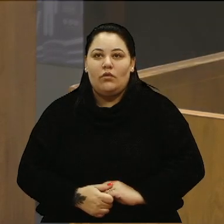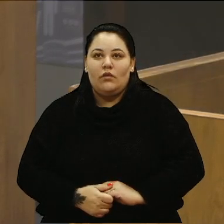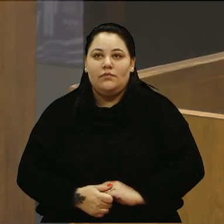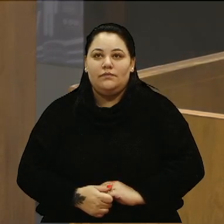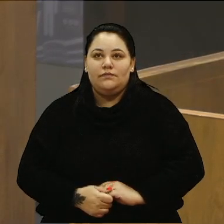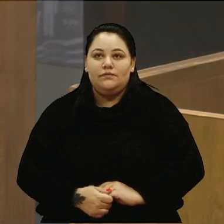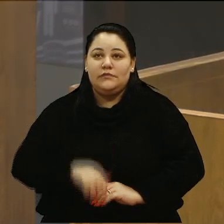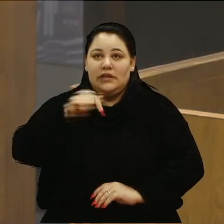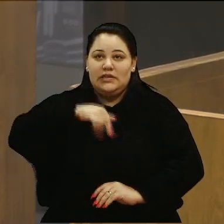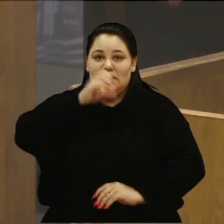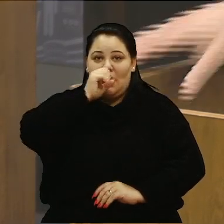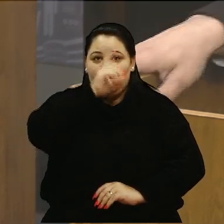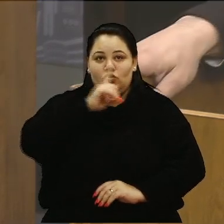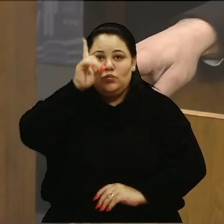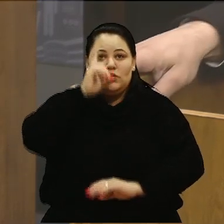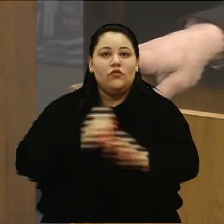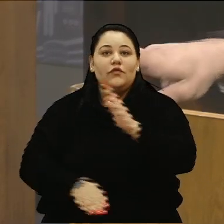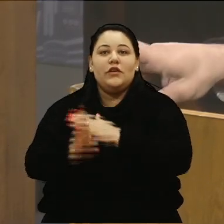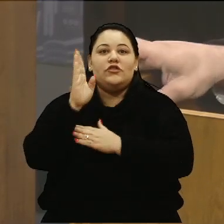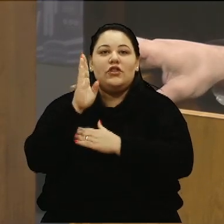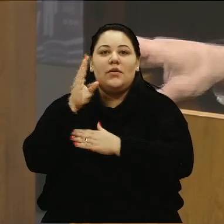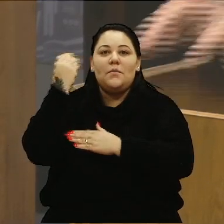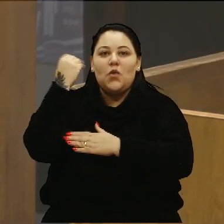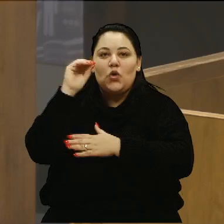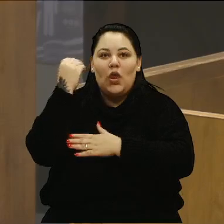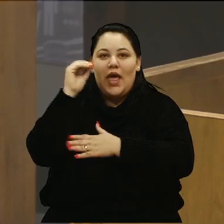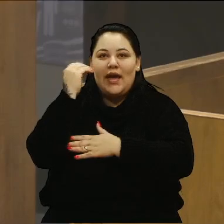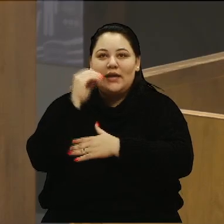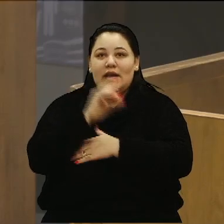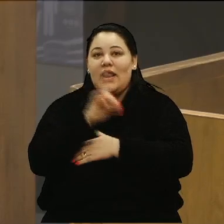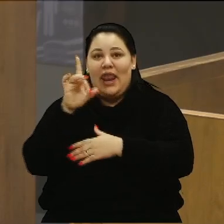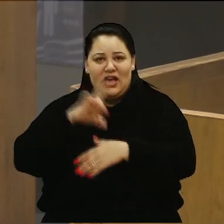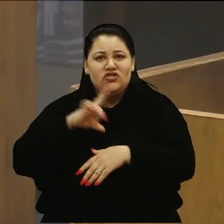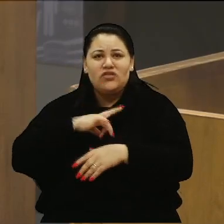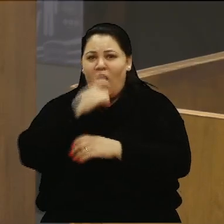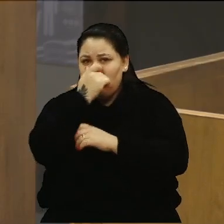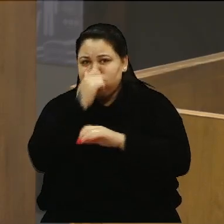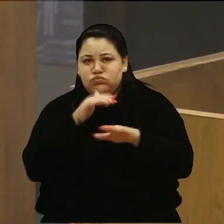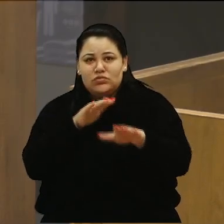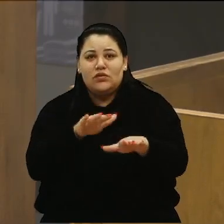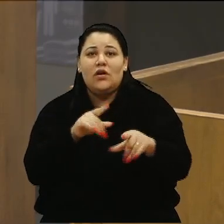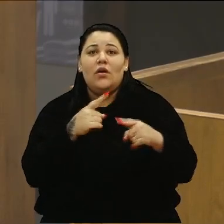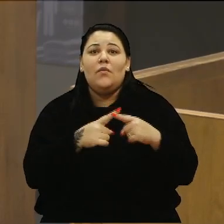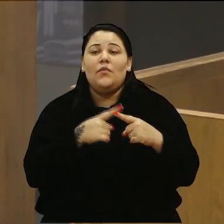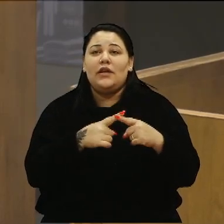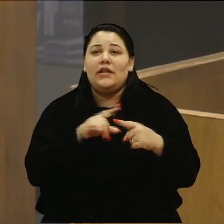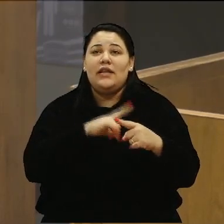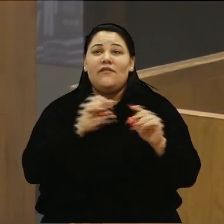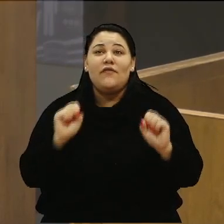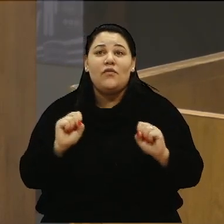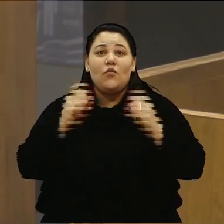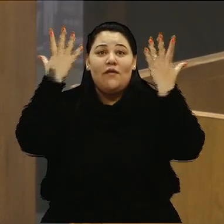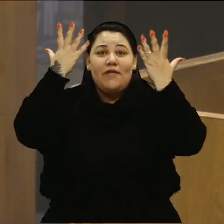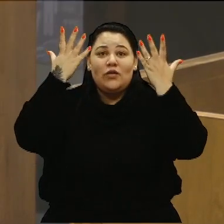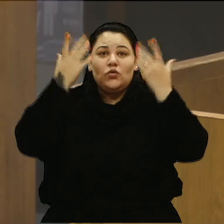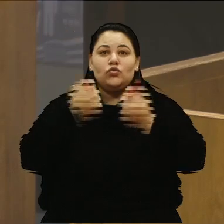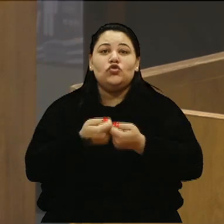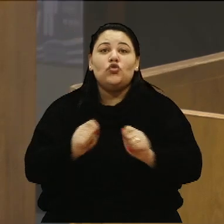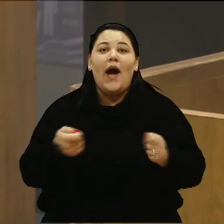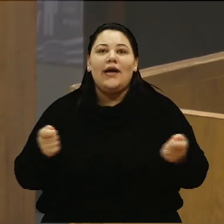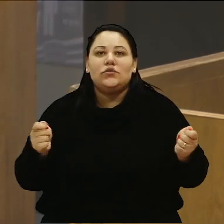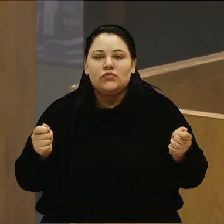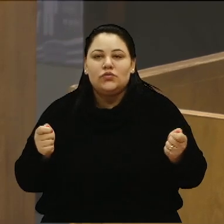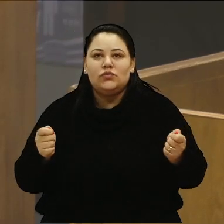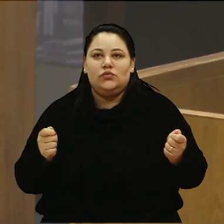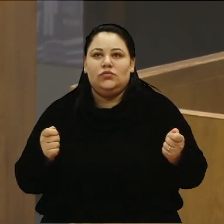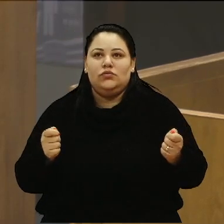esse final de semana eu fui para Porto Alegre e lá tinha um engarrafamento, mas era por conta do maior evento de churrasco